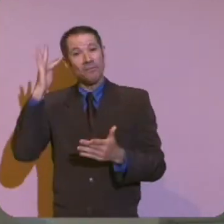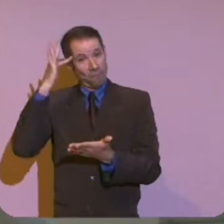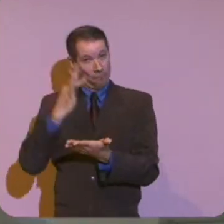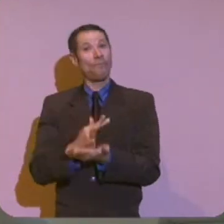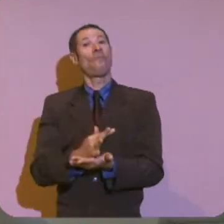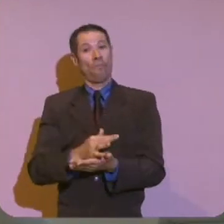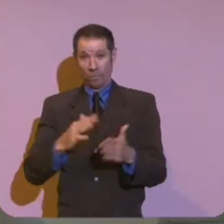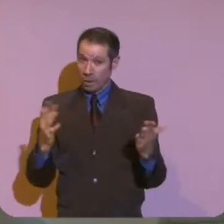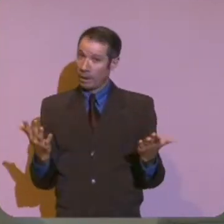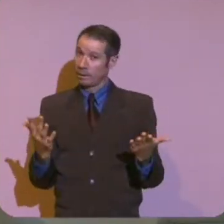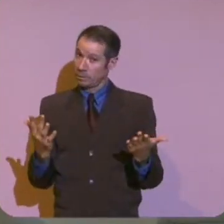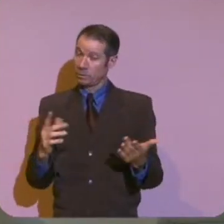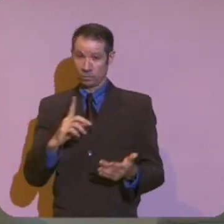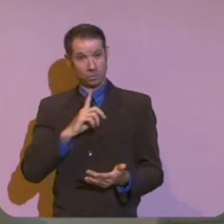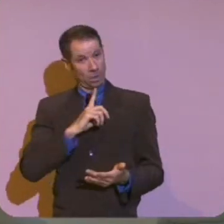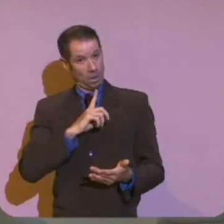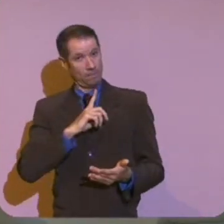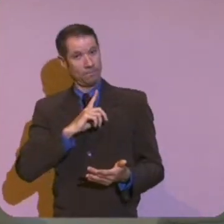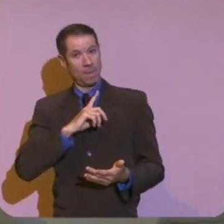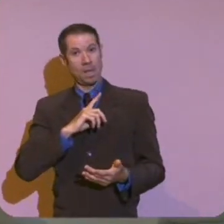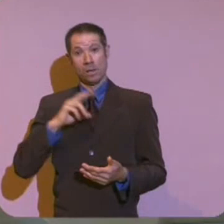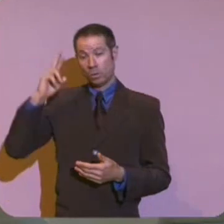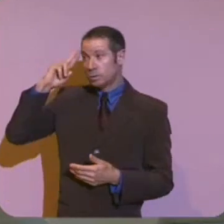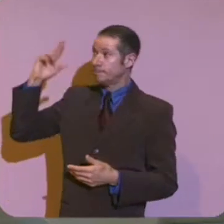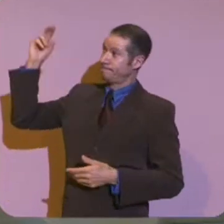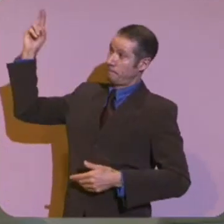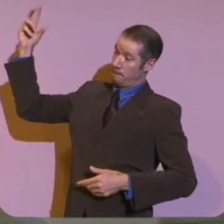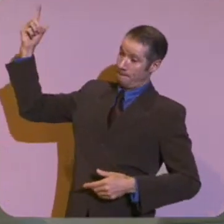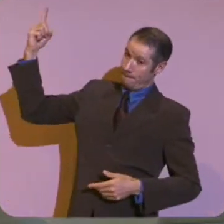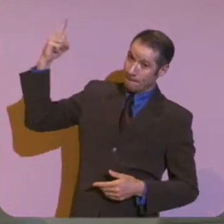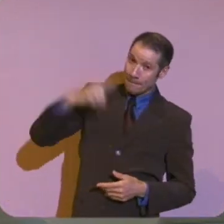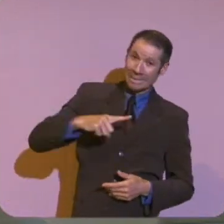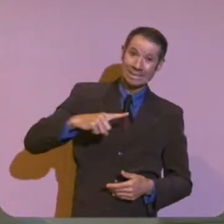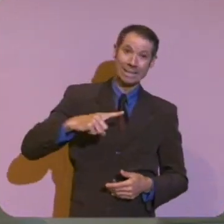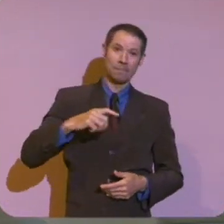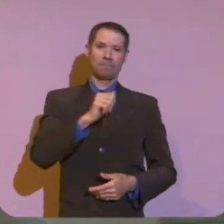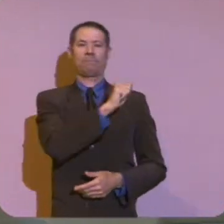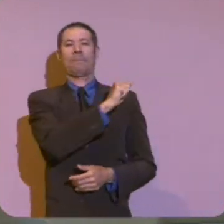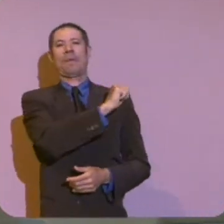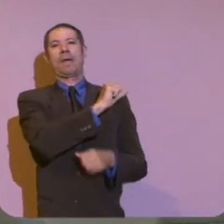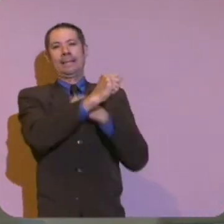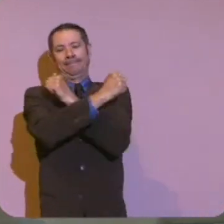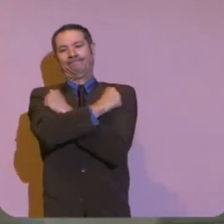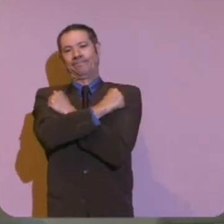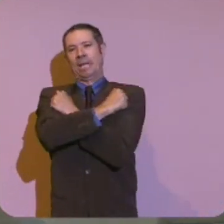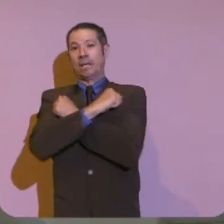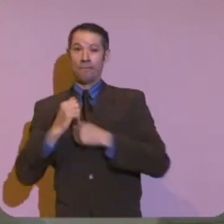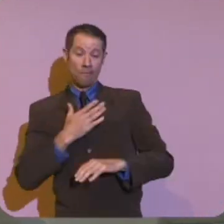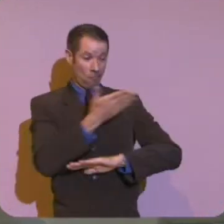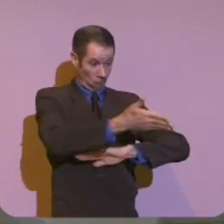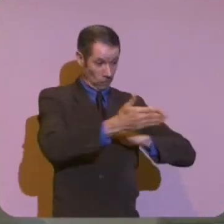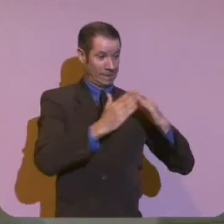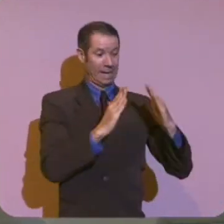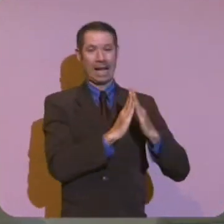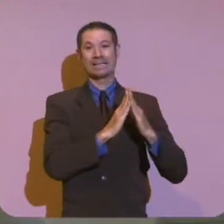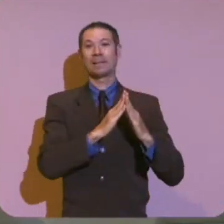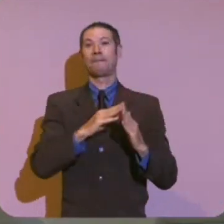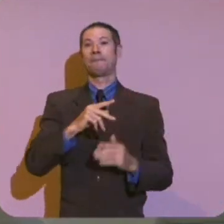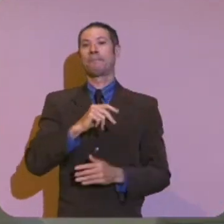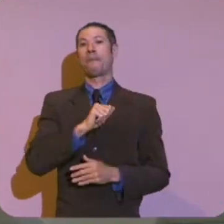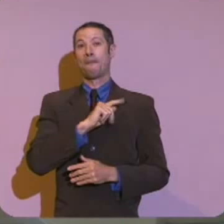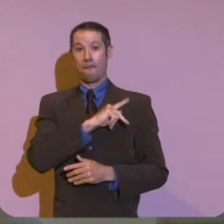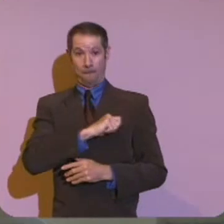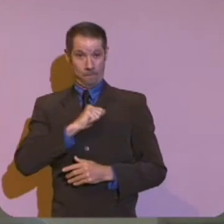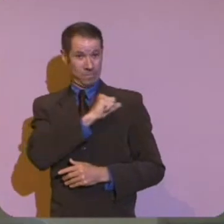feito. E aí o Senhor manda Ananias à casa de Paulo, a casa onde Paulo estava, para lhe dar